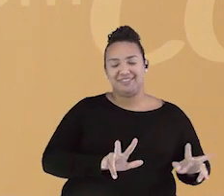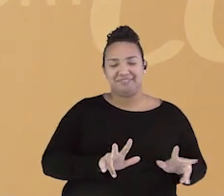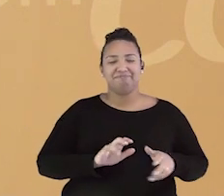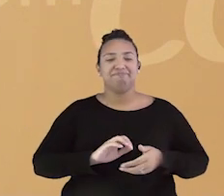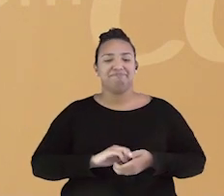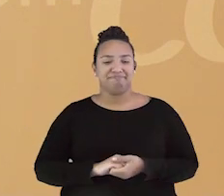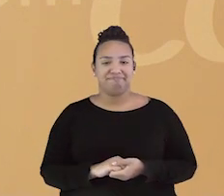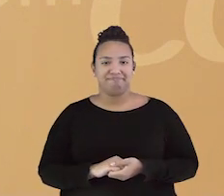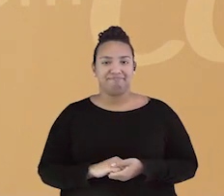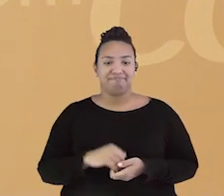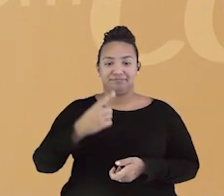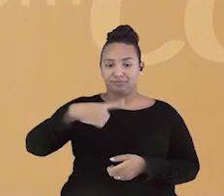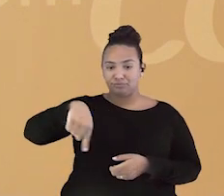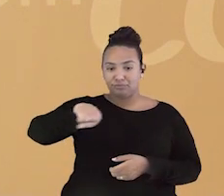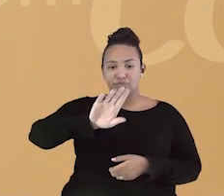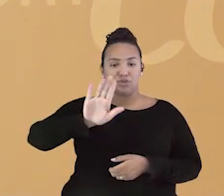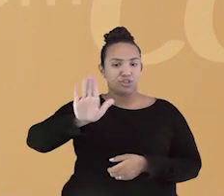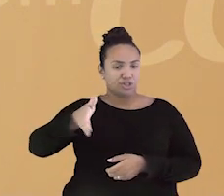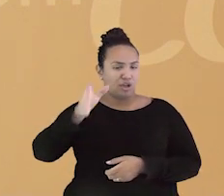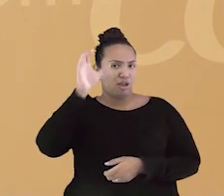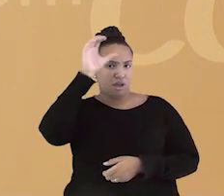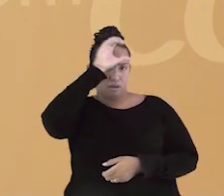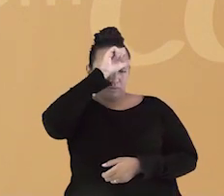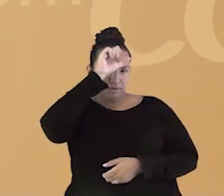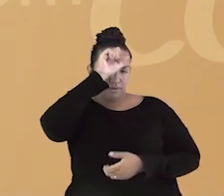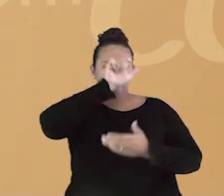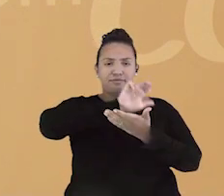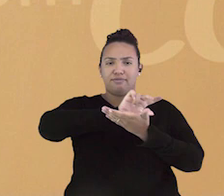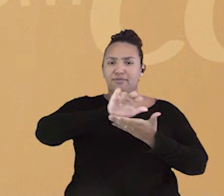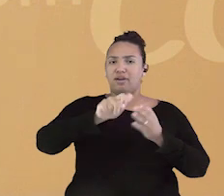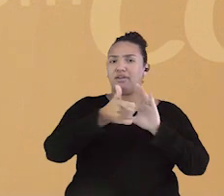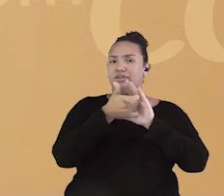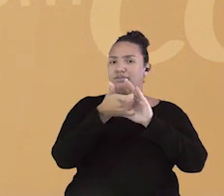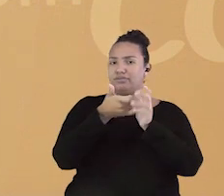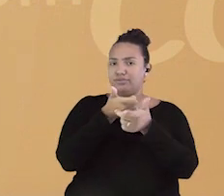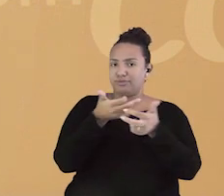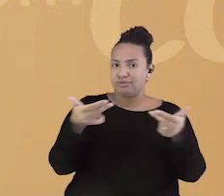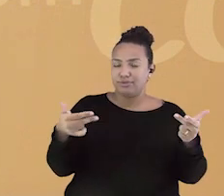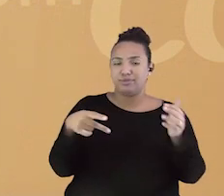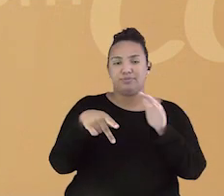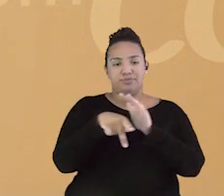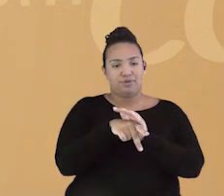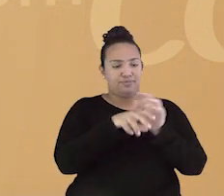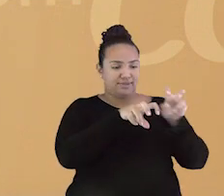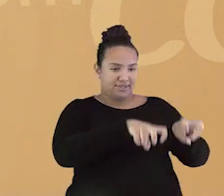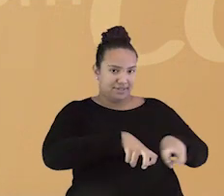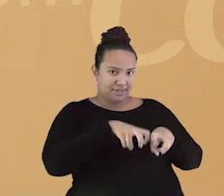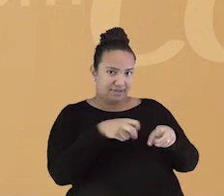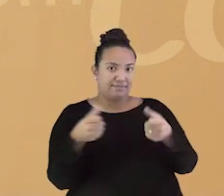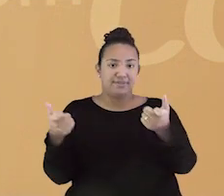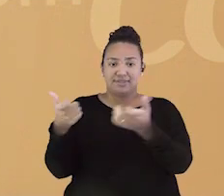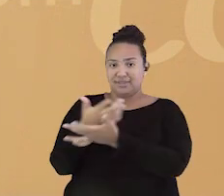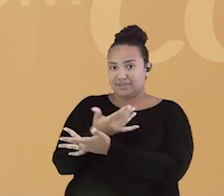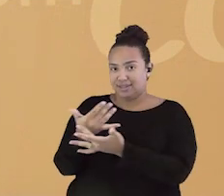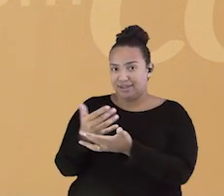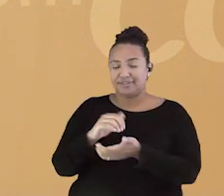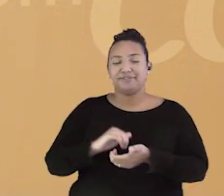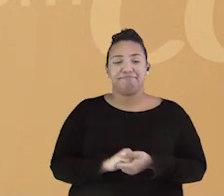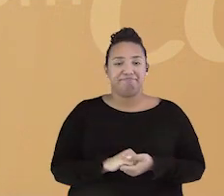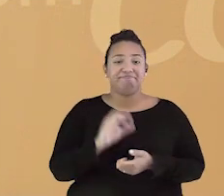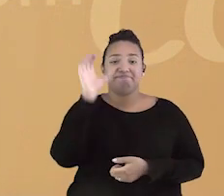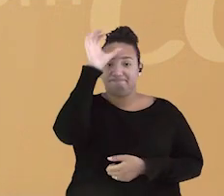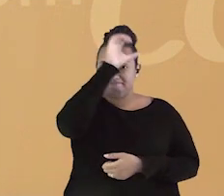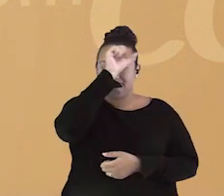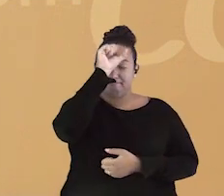Já aprendemos bastante coisas sobre o campo e a cidade. Aprendemos sobre alguns elementos que compõem